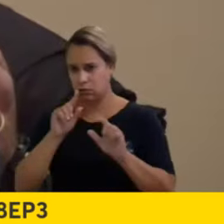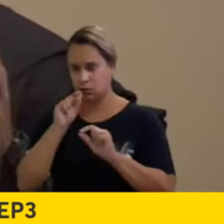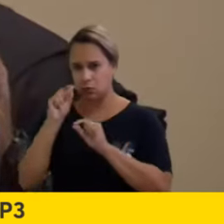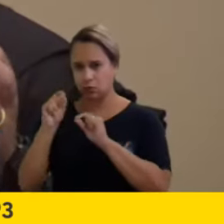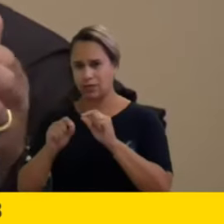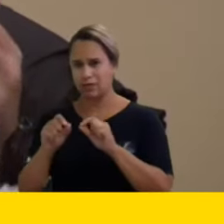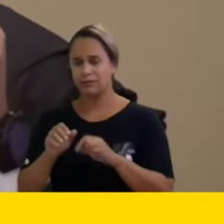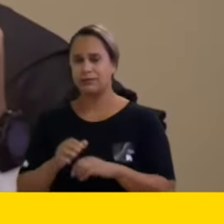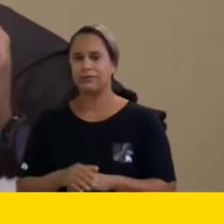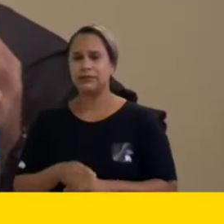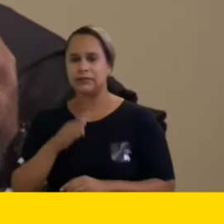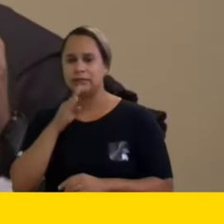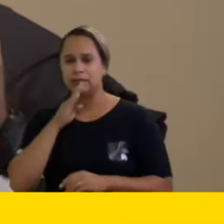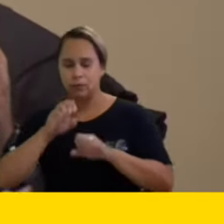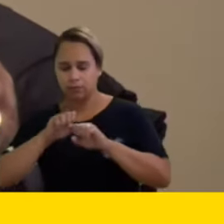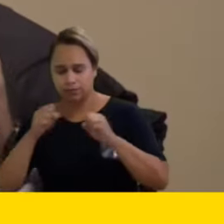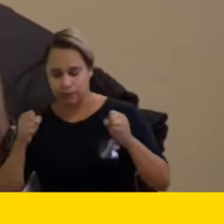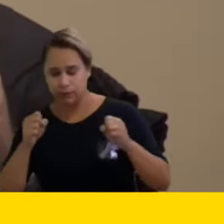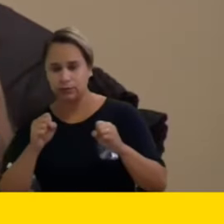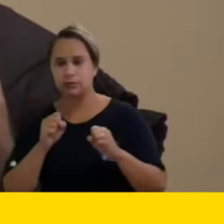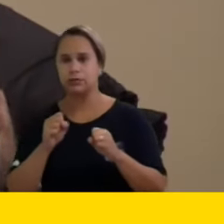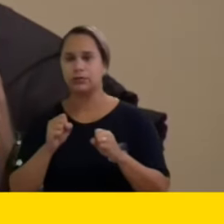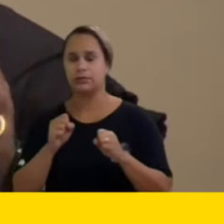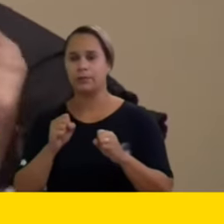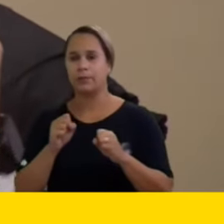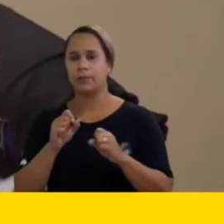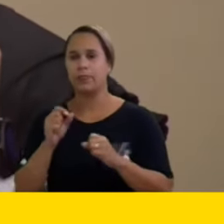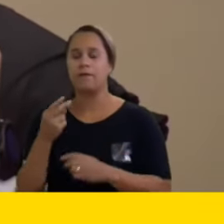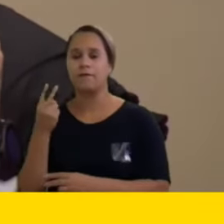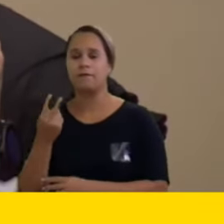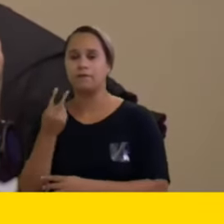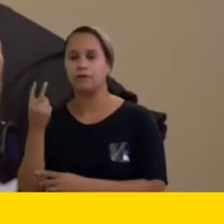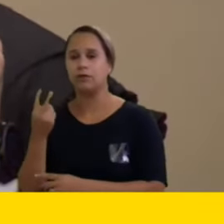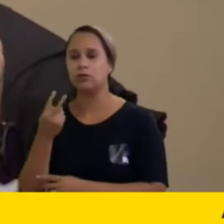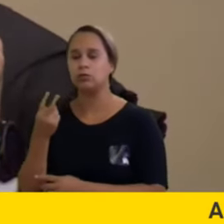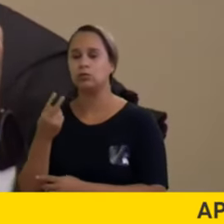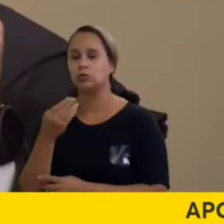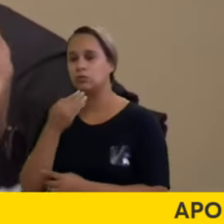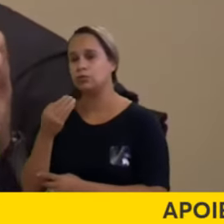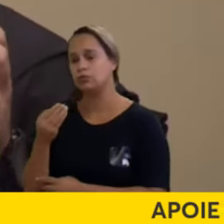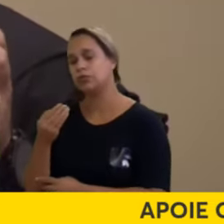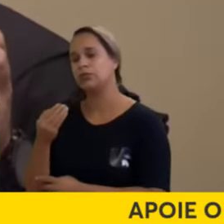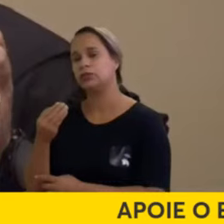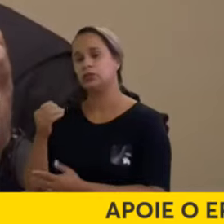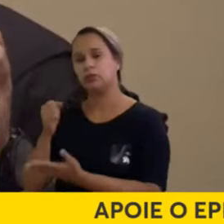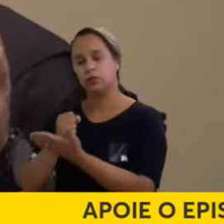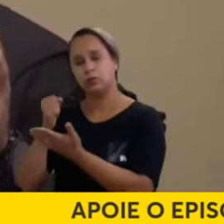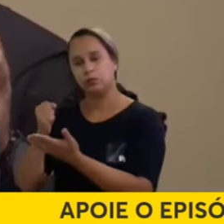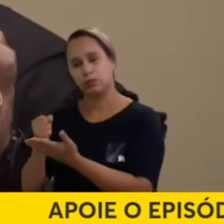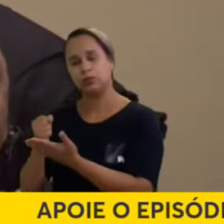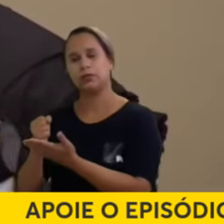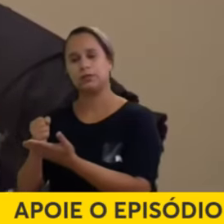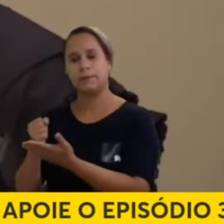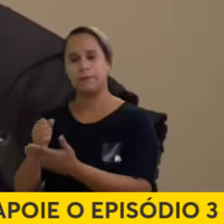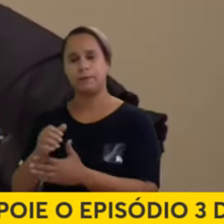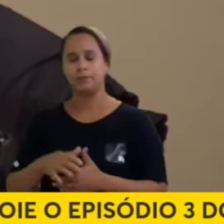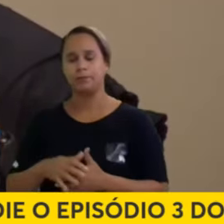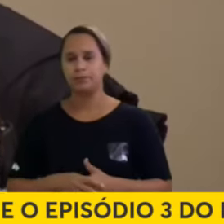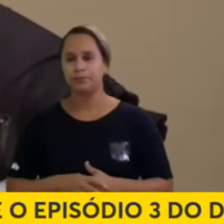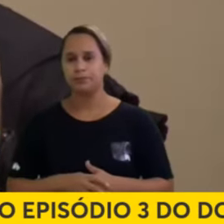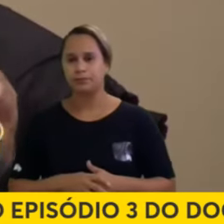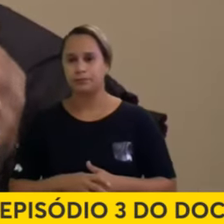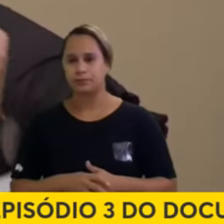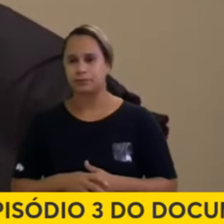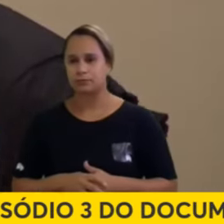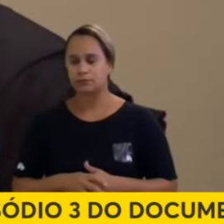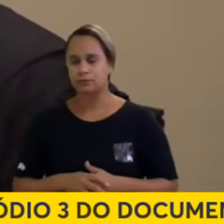e sigilos não houve perseguição da destinação dos valores expendidos com essa contratação a hipótese de desvio para o benefício da campanha propriamente dita